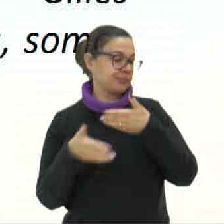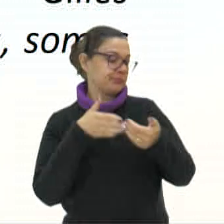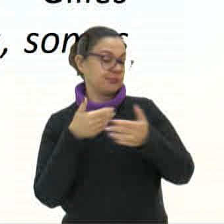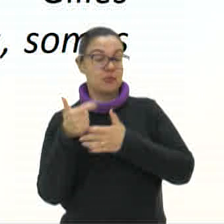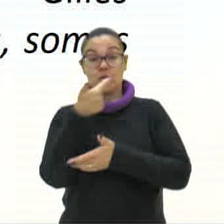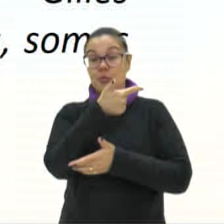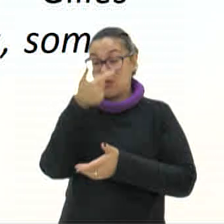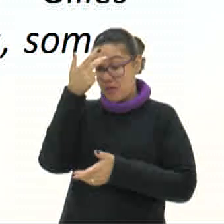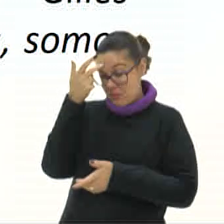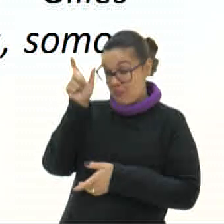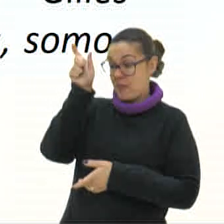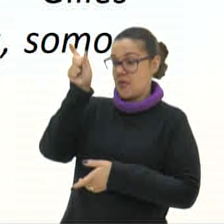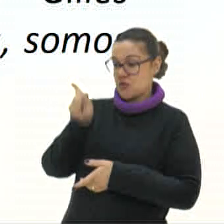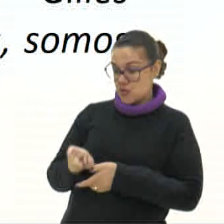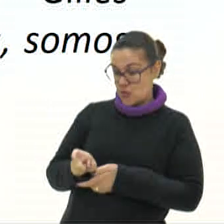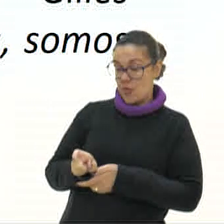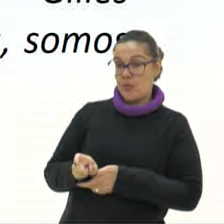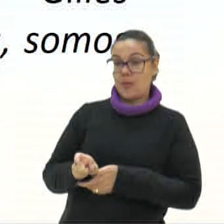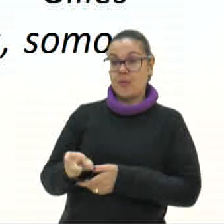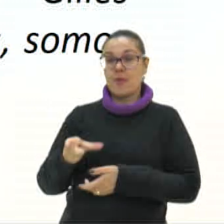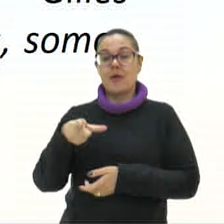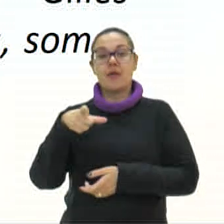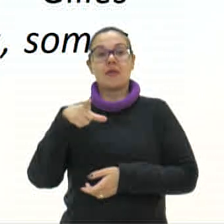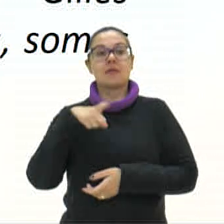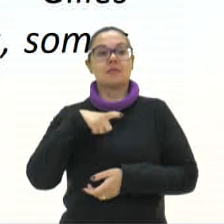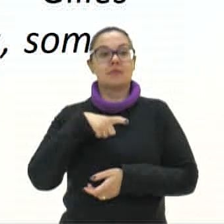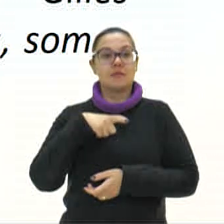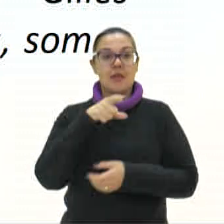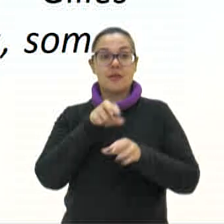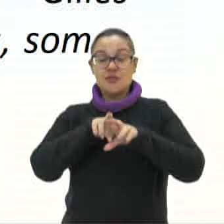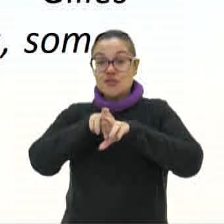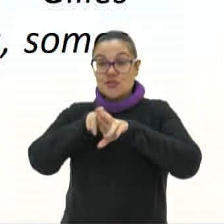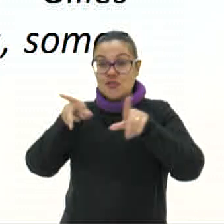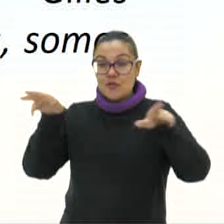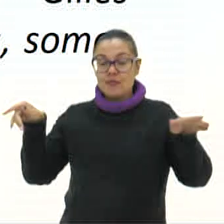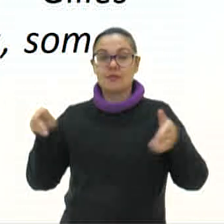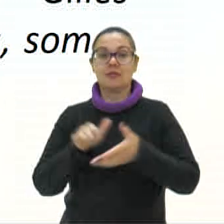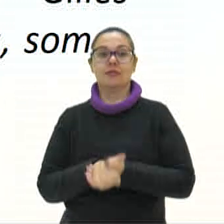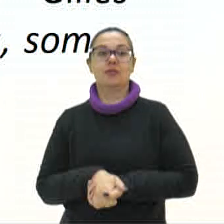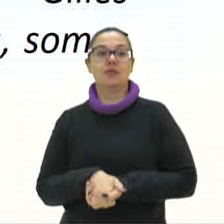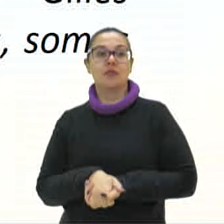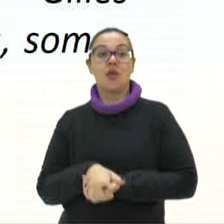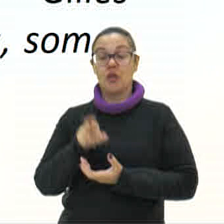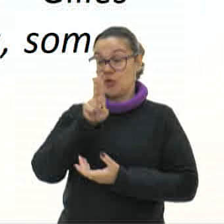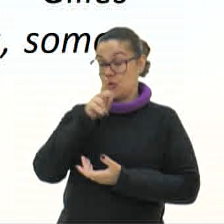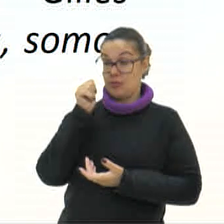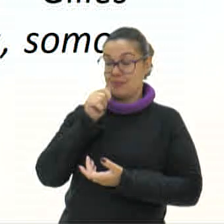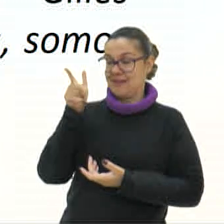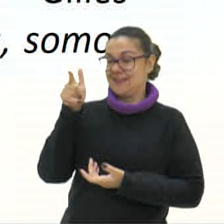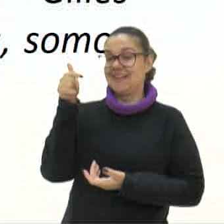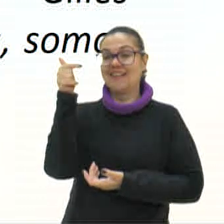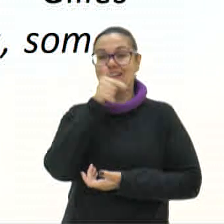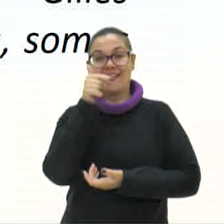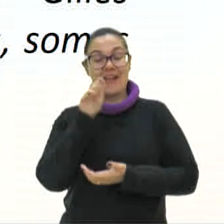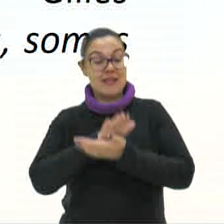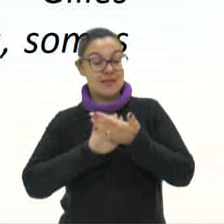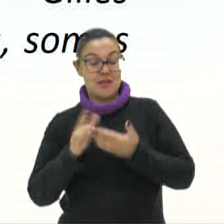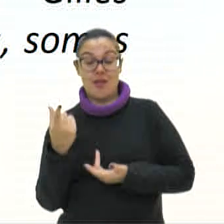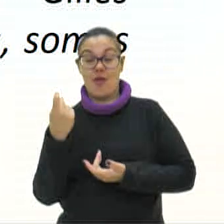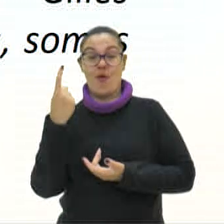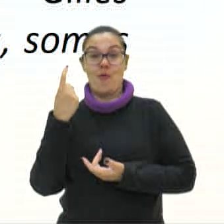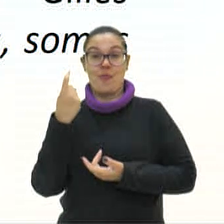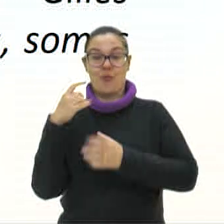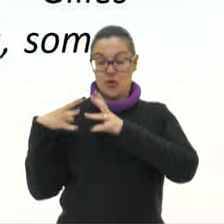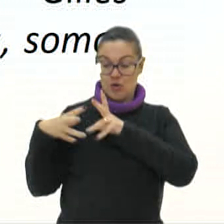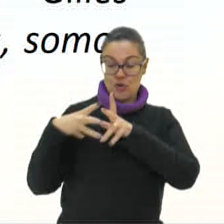existem indivíduos, existem divíduos. Como diz Gilles Deleuze, ninguém é um. Todos